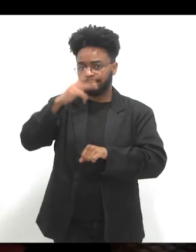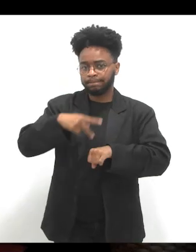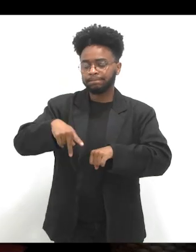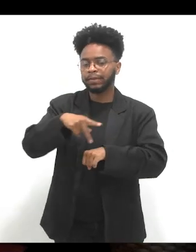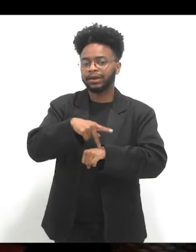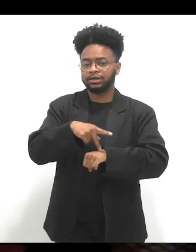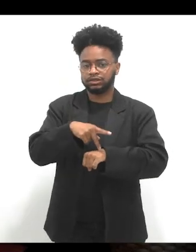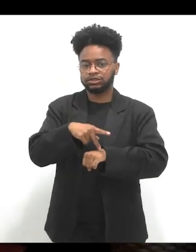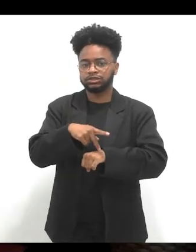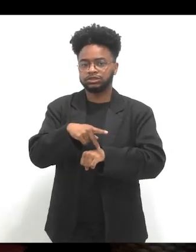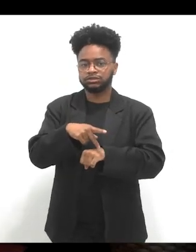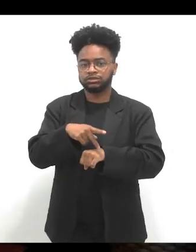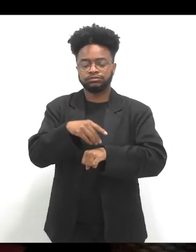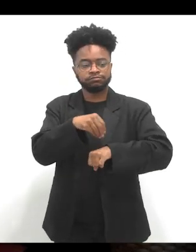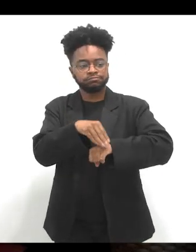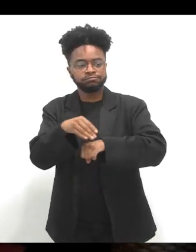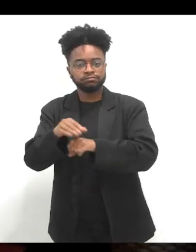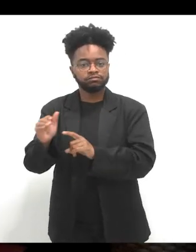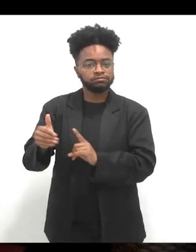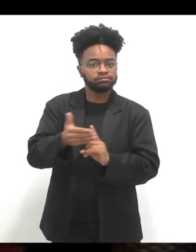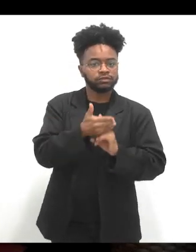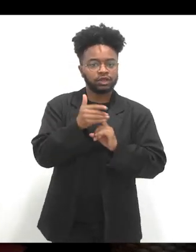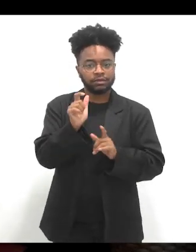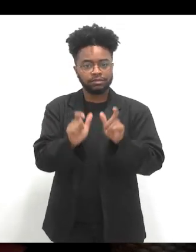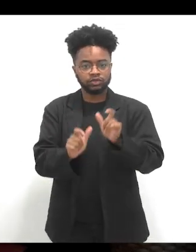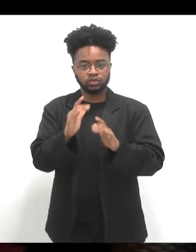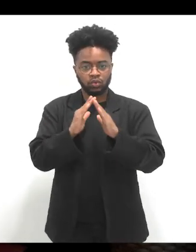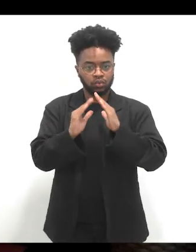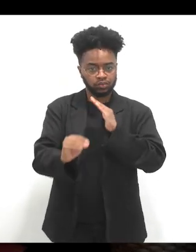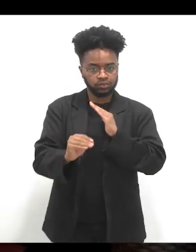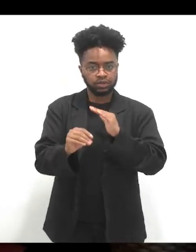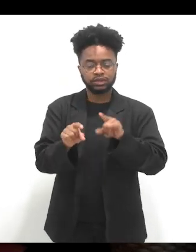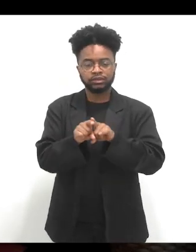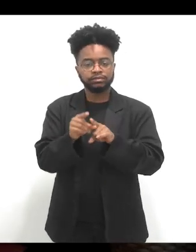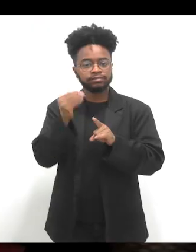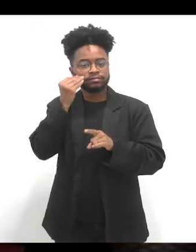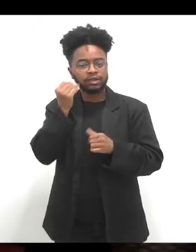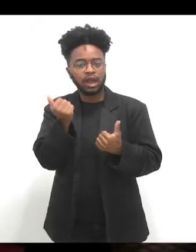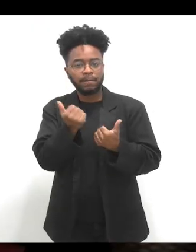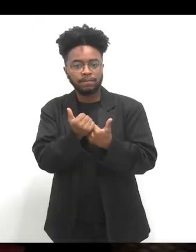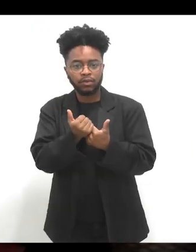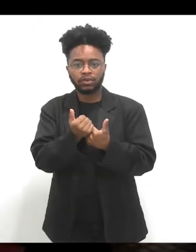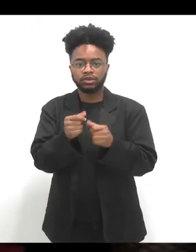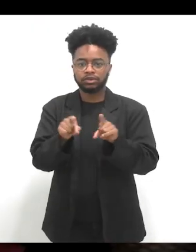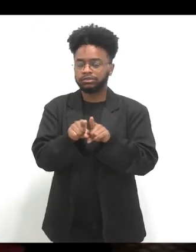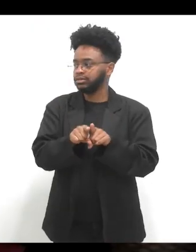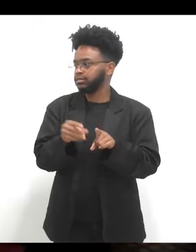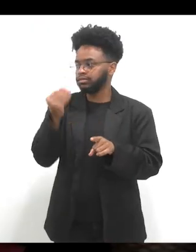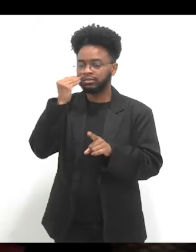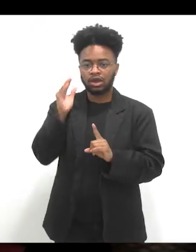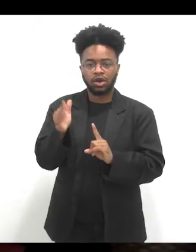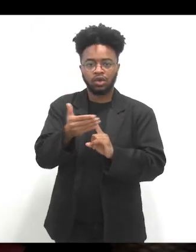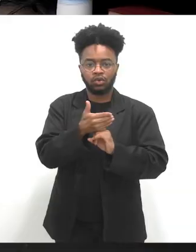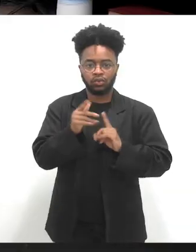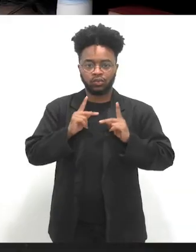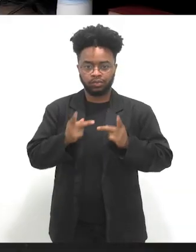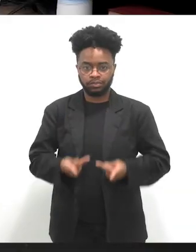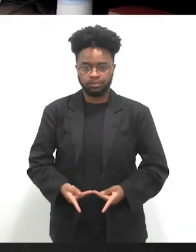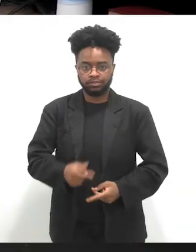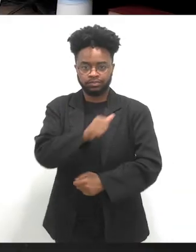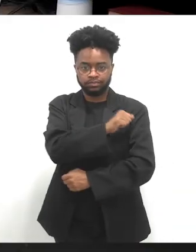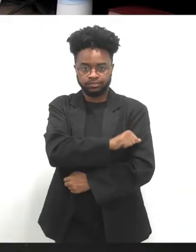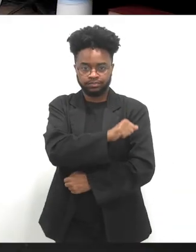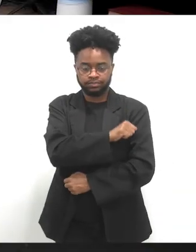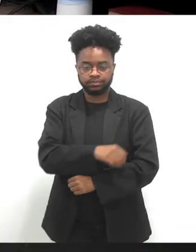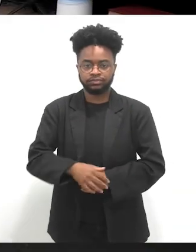principais países que trazem pessoas, né, refugiadas em busca de apoio e acolhida humanitária no